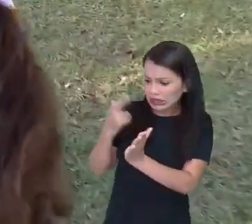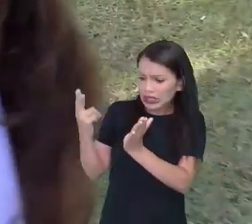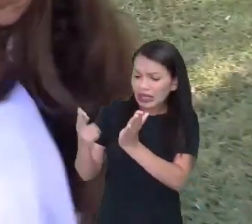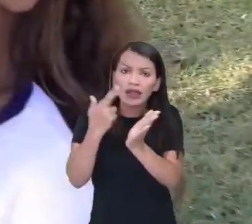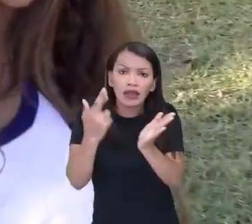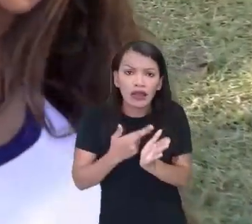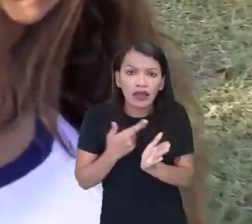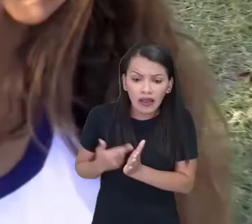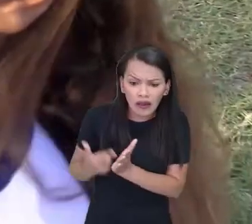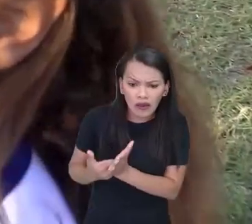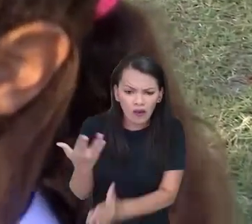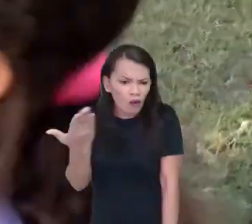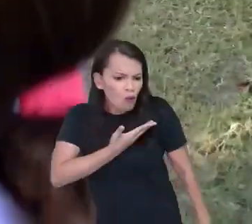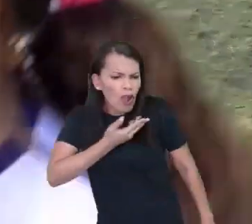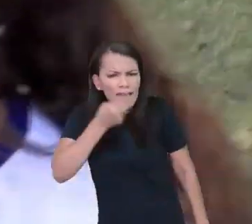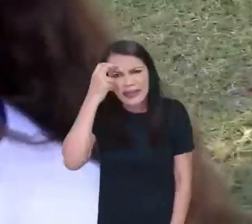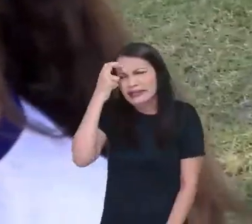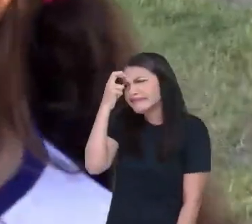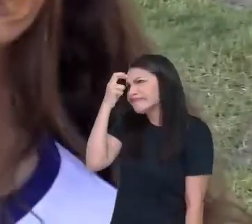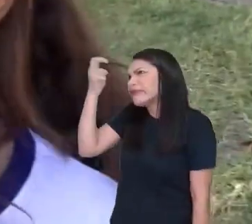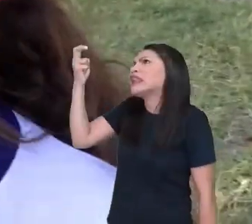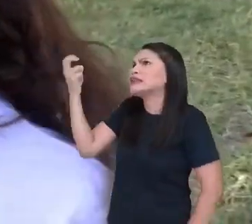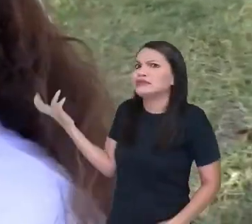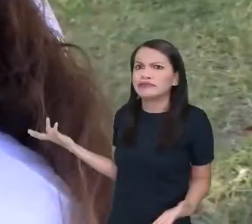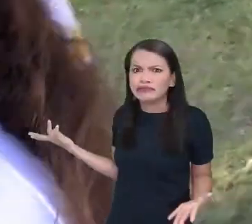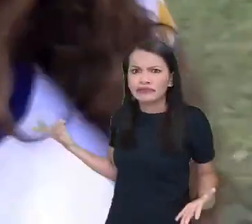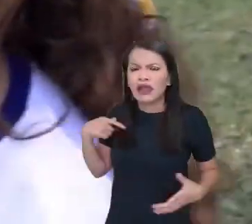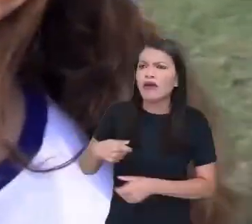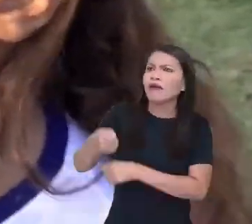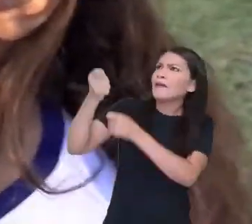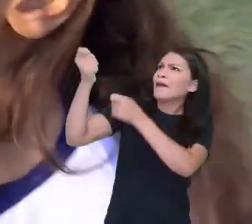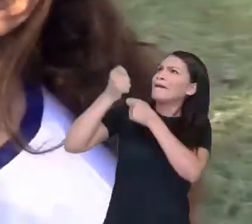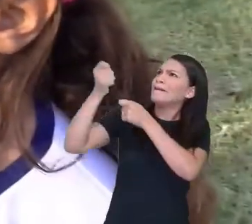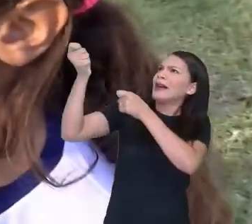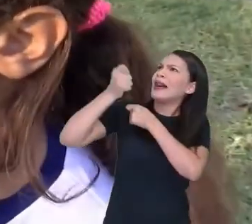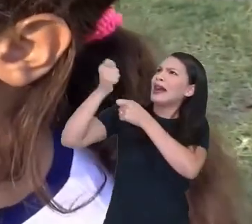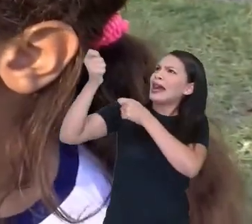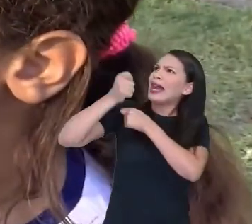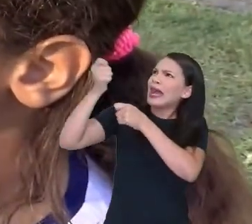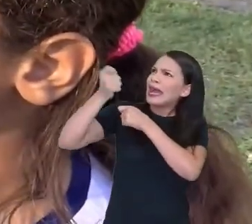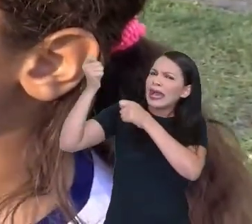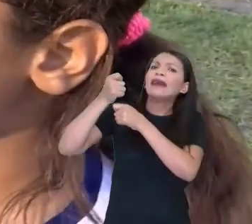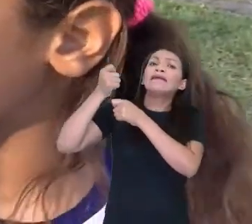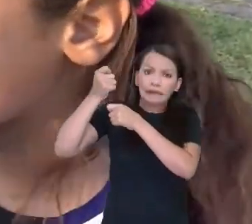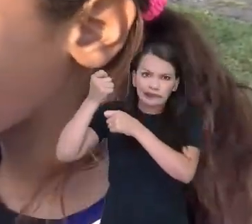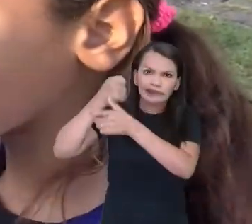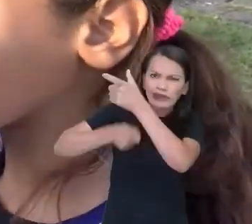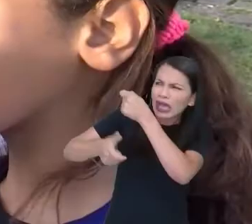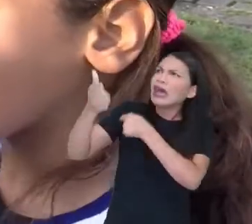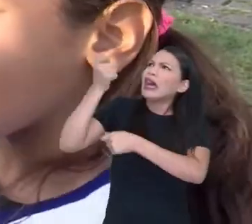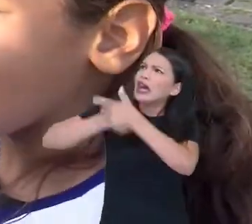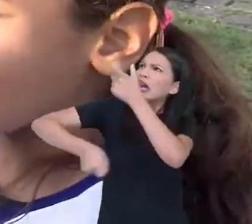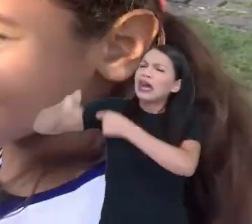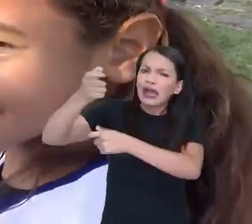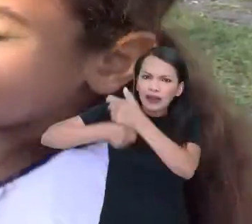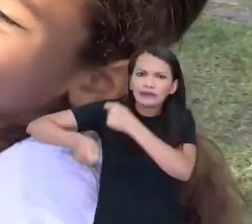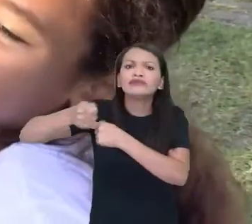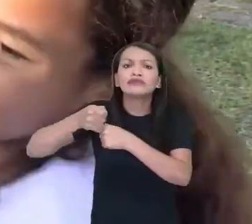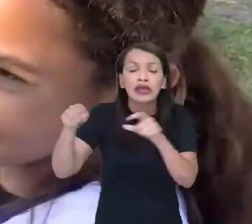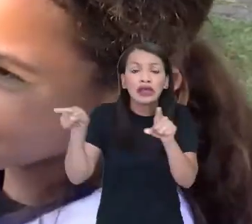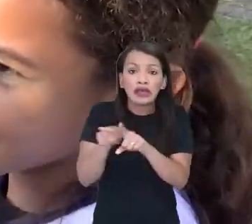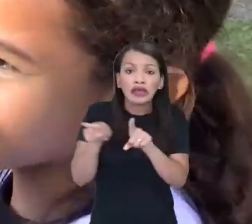um amigo inteligente, pipa e ponta de linha, um bom de um